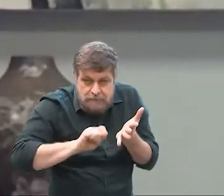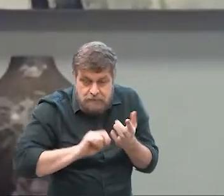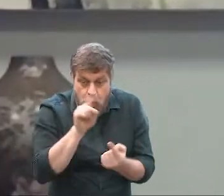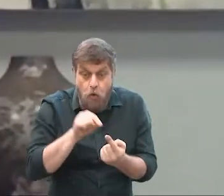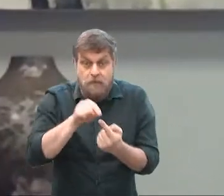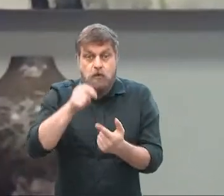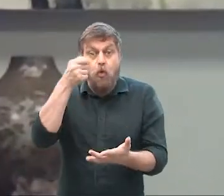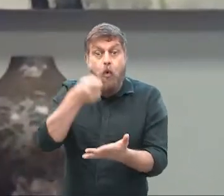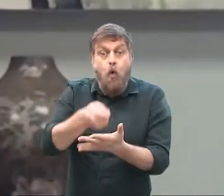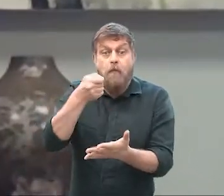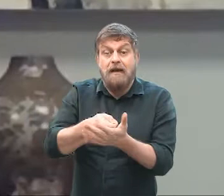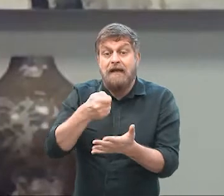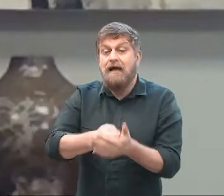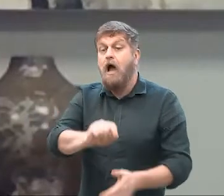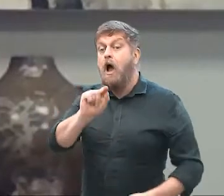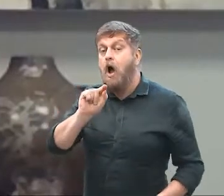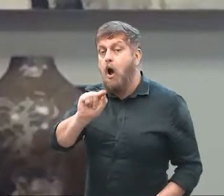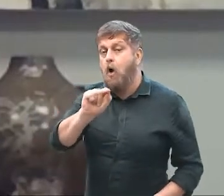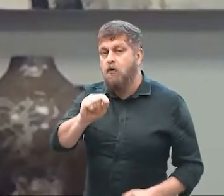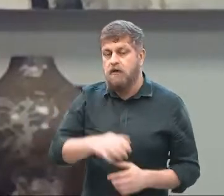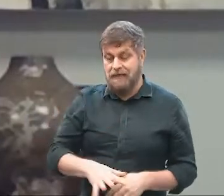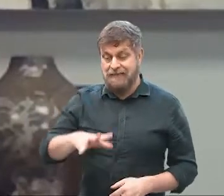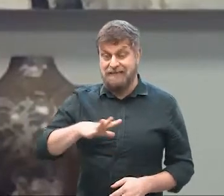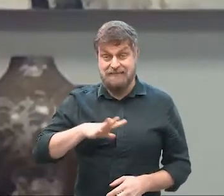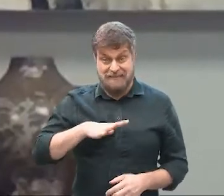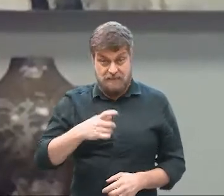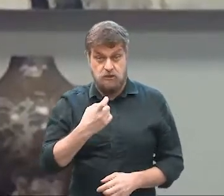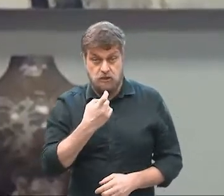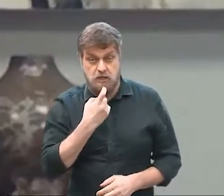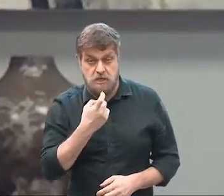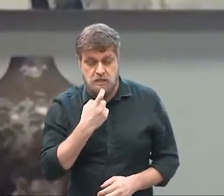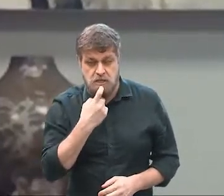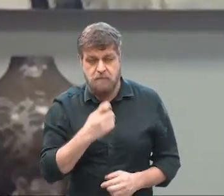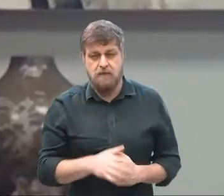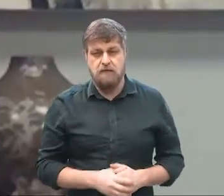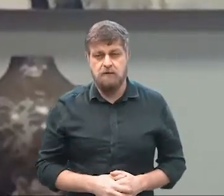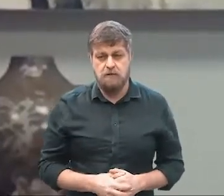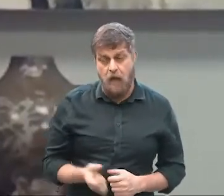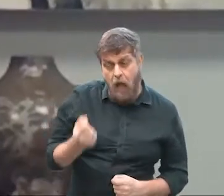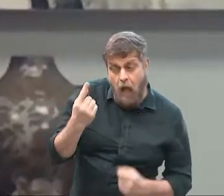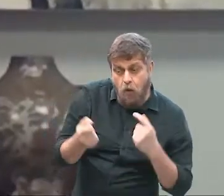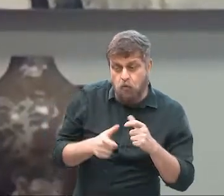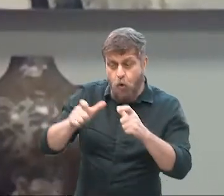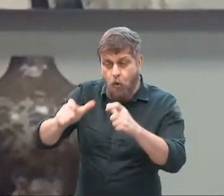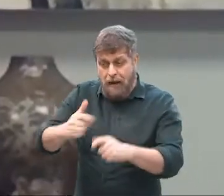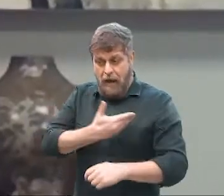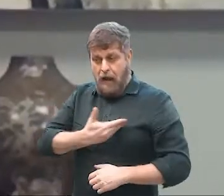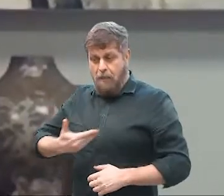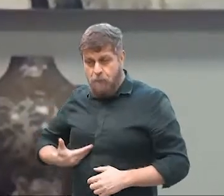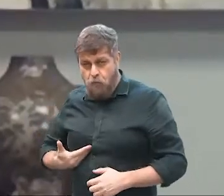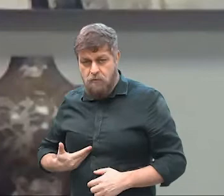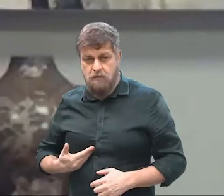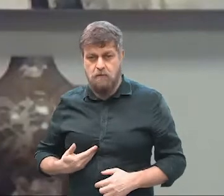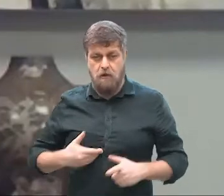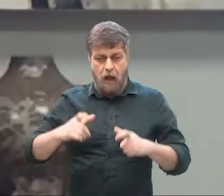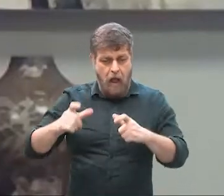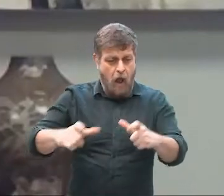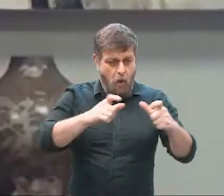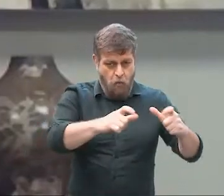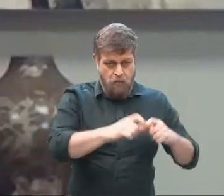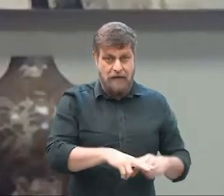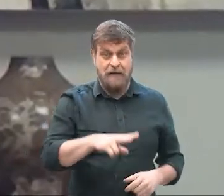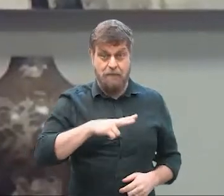obrigasse que, dentro do município de Campinas, algumas repartições de